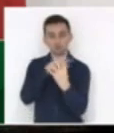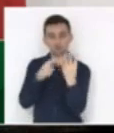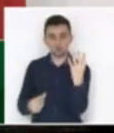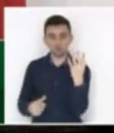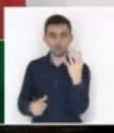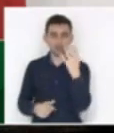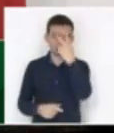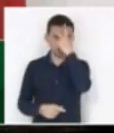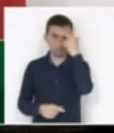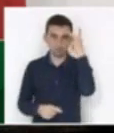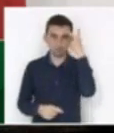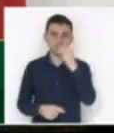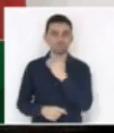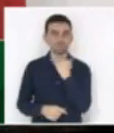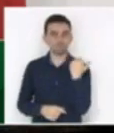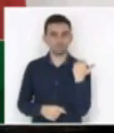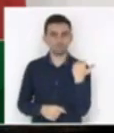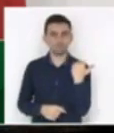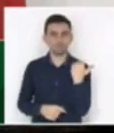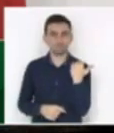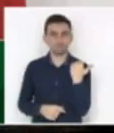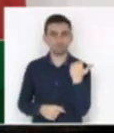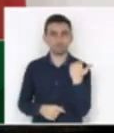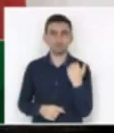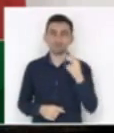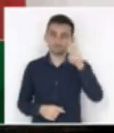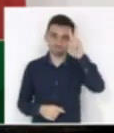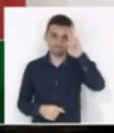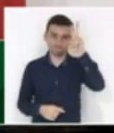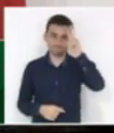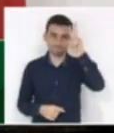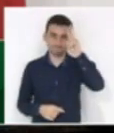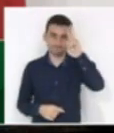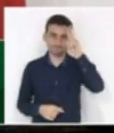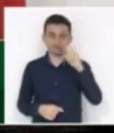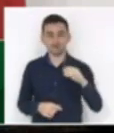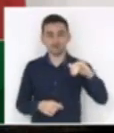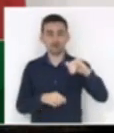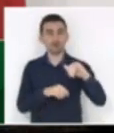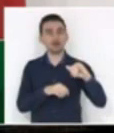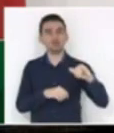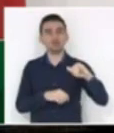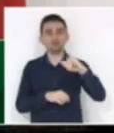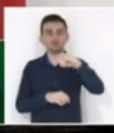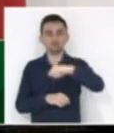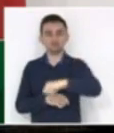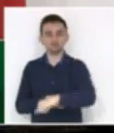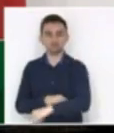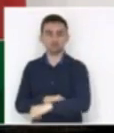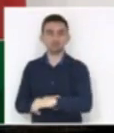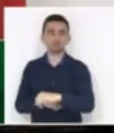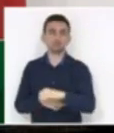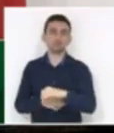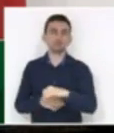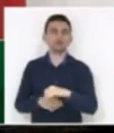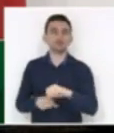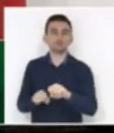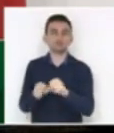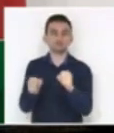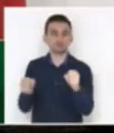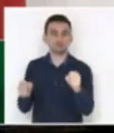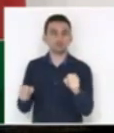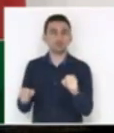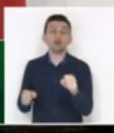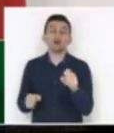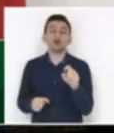4 pessoas, senhora presidente, morreram nesta segunda-feira na queda deste avião monomotor que prestava